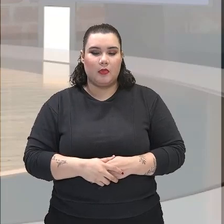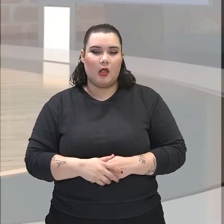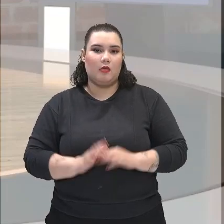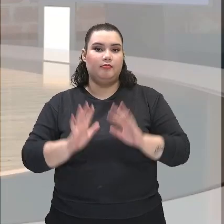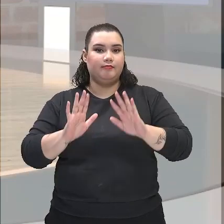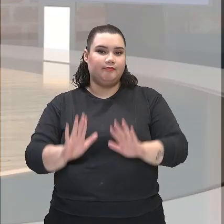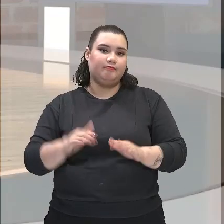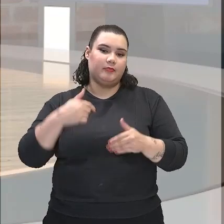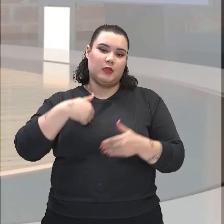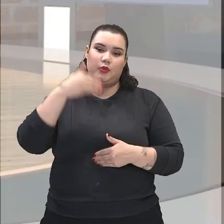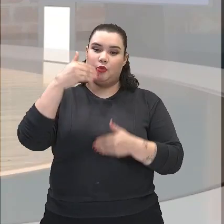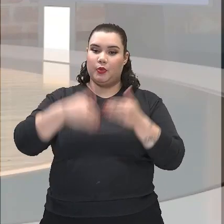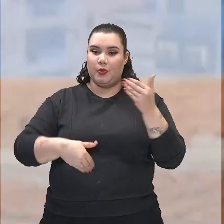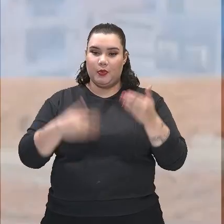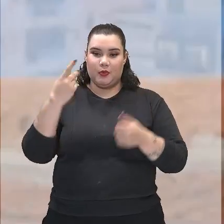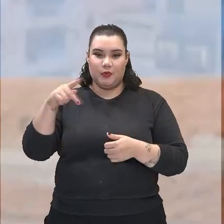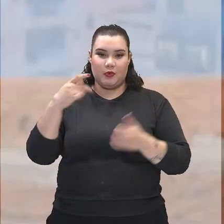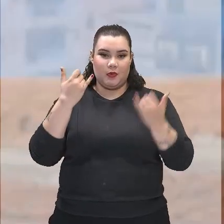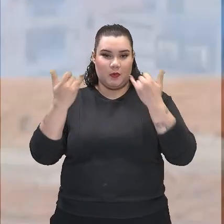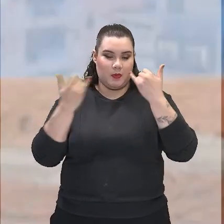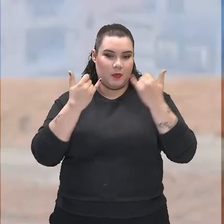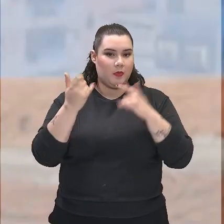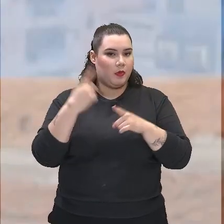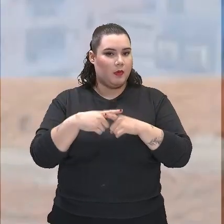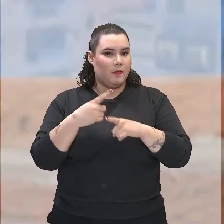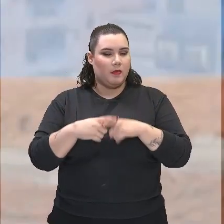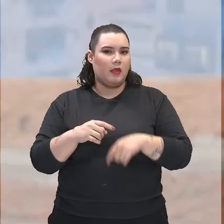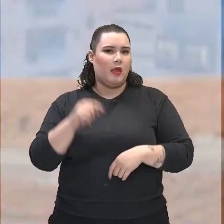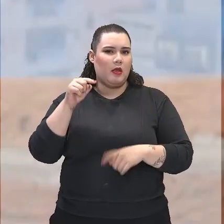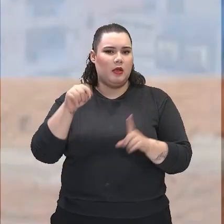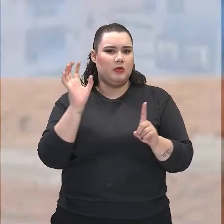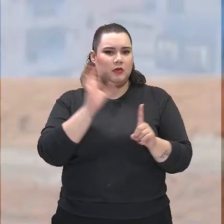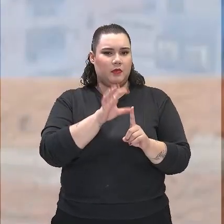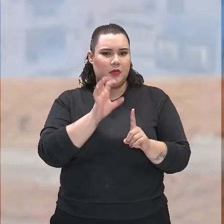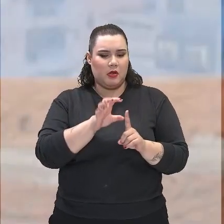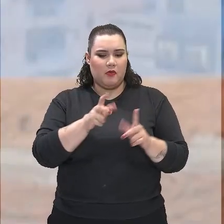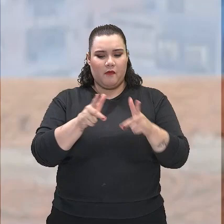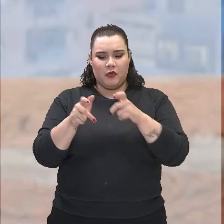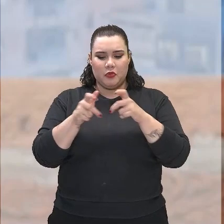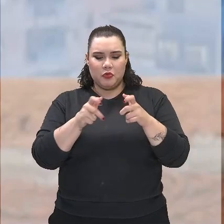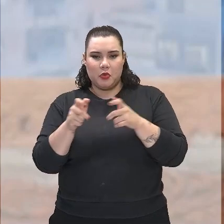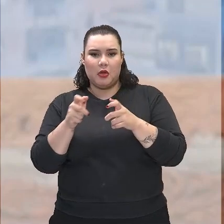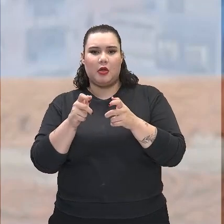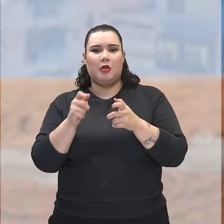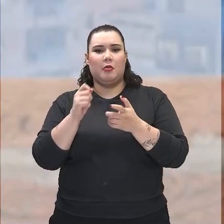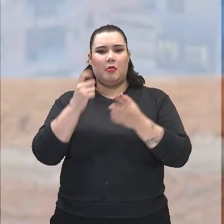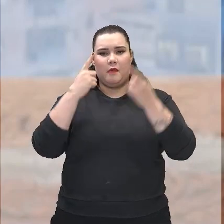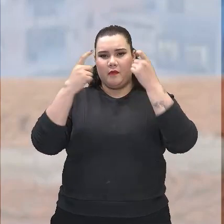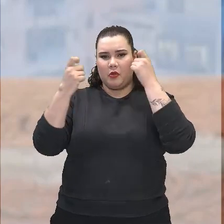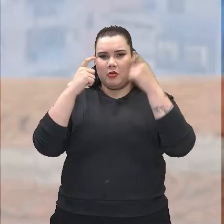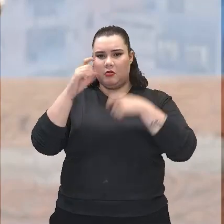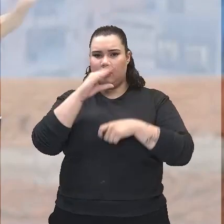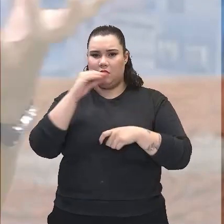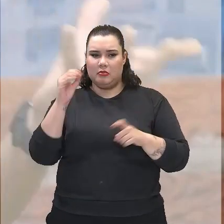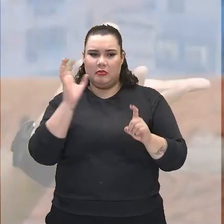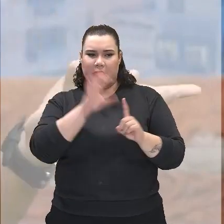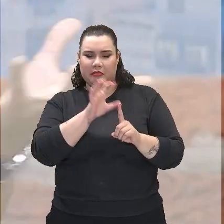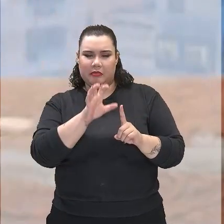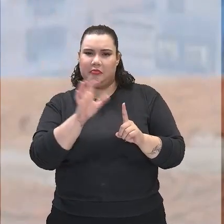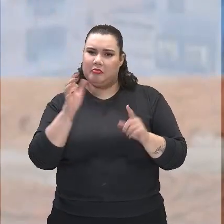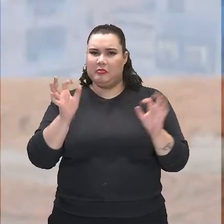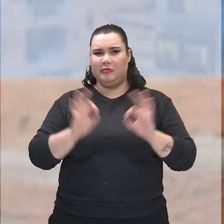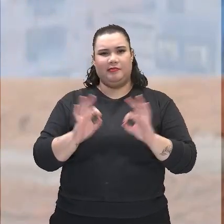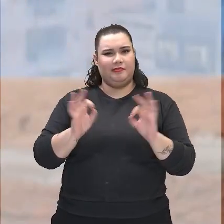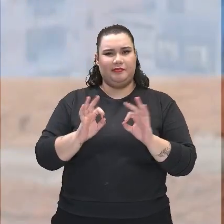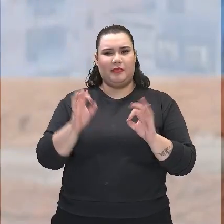discordar dessa informação. Eu acredito que a influência de videogames, violentos sobre as crianças é um pouco